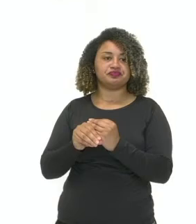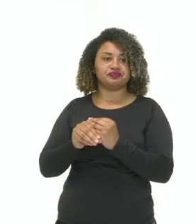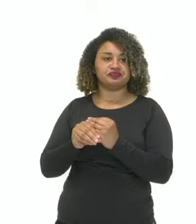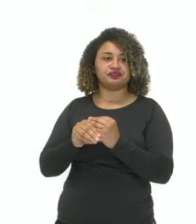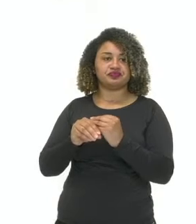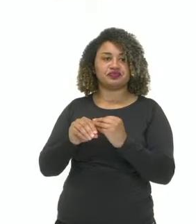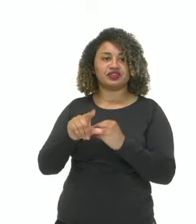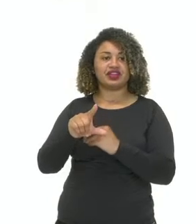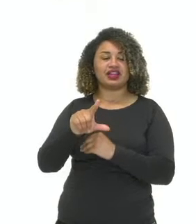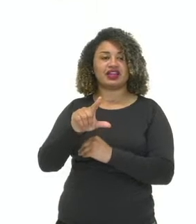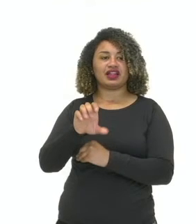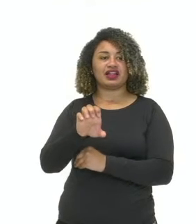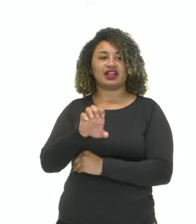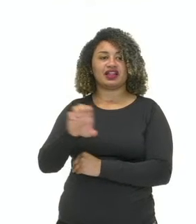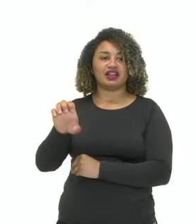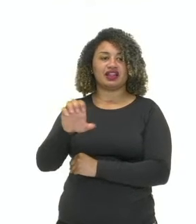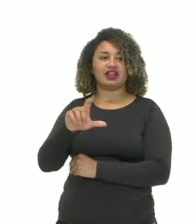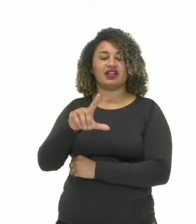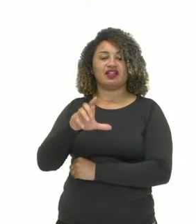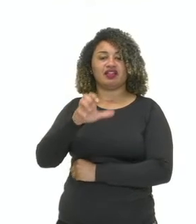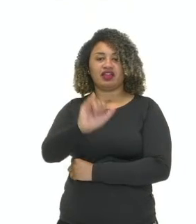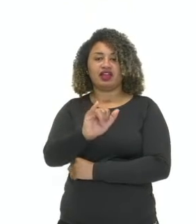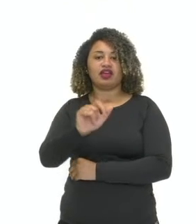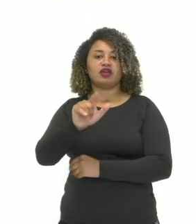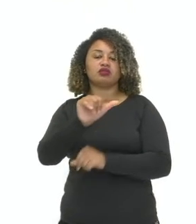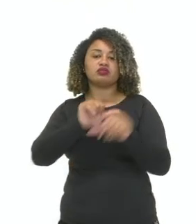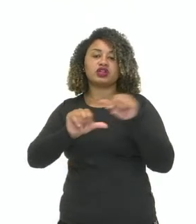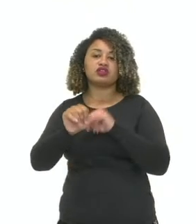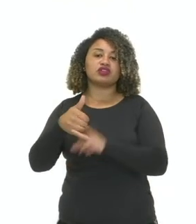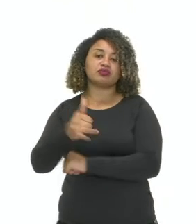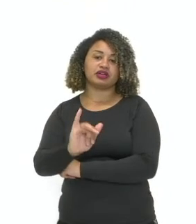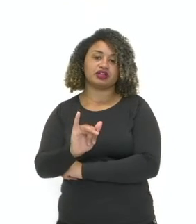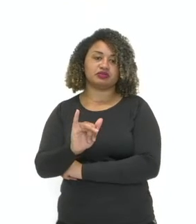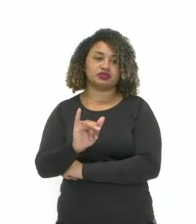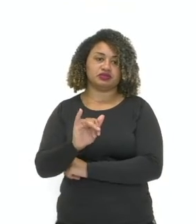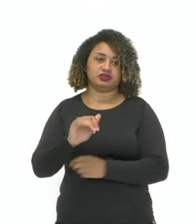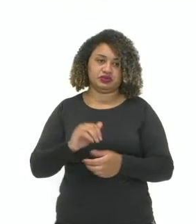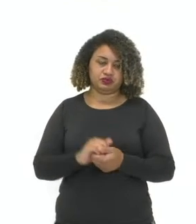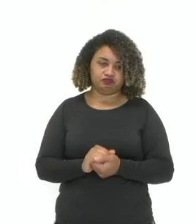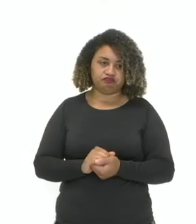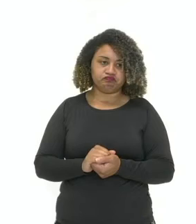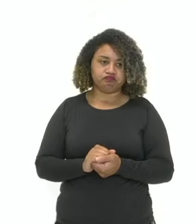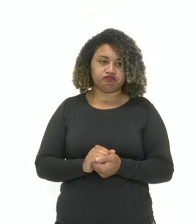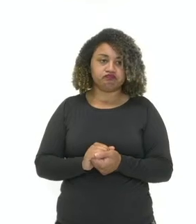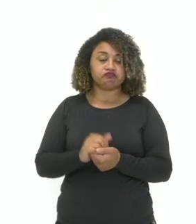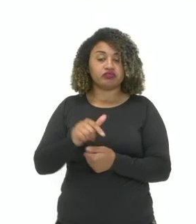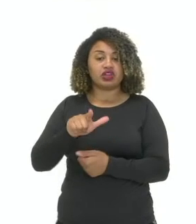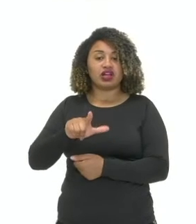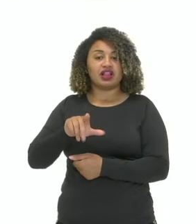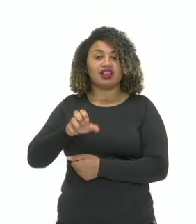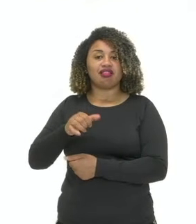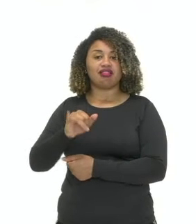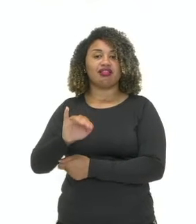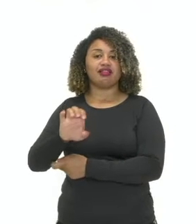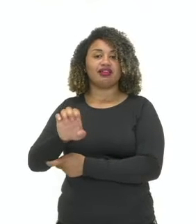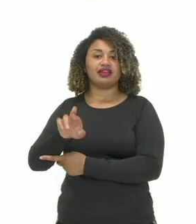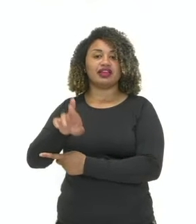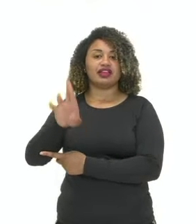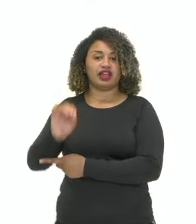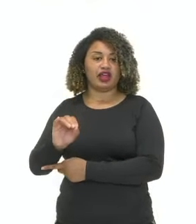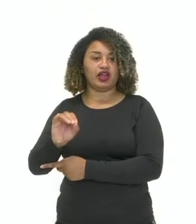Y. Vejam, ella leyó, ellos e elas